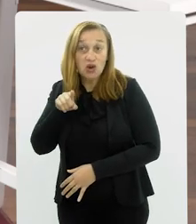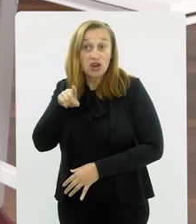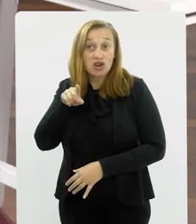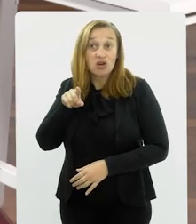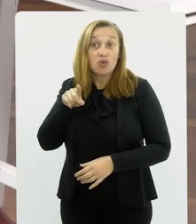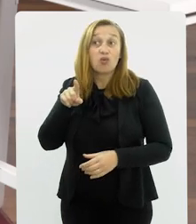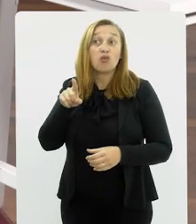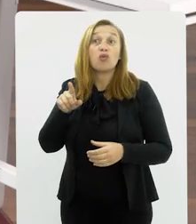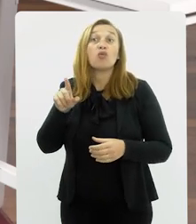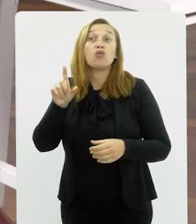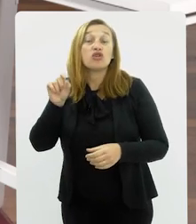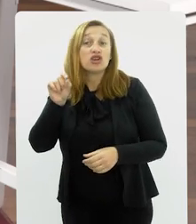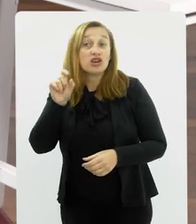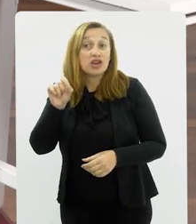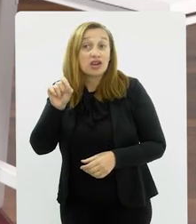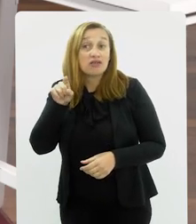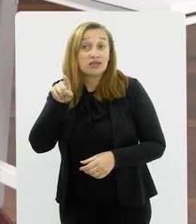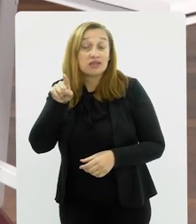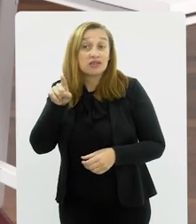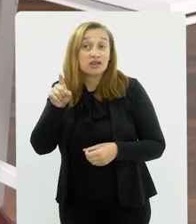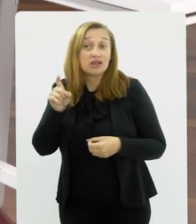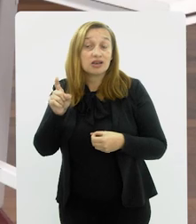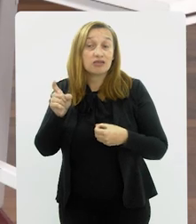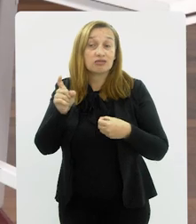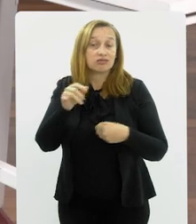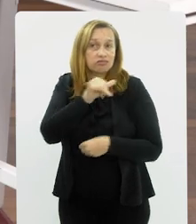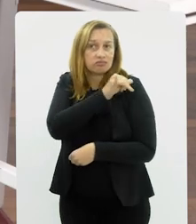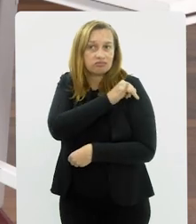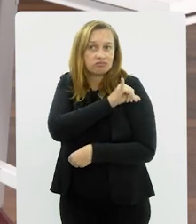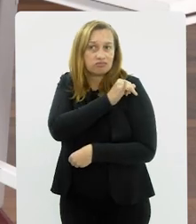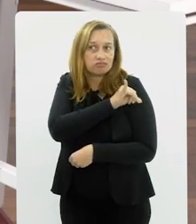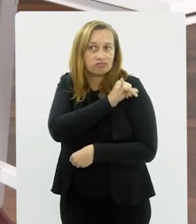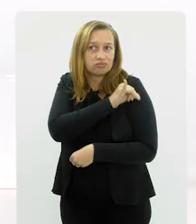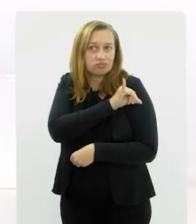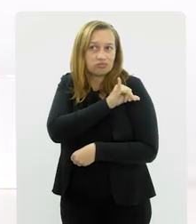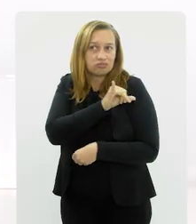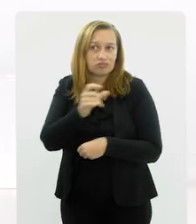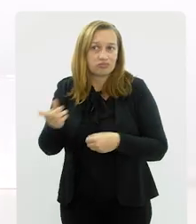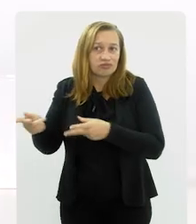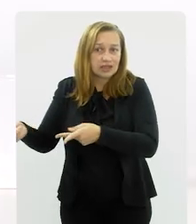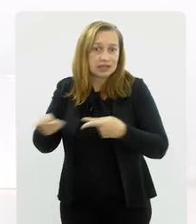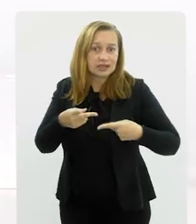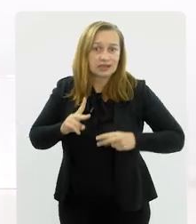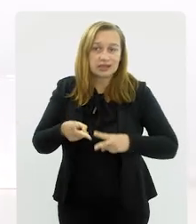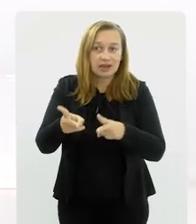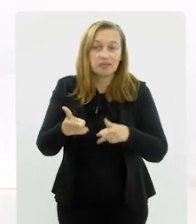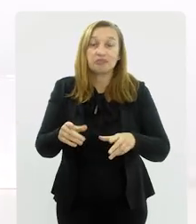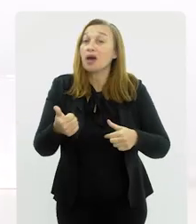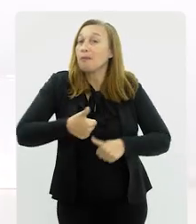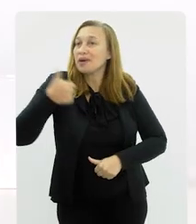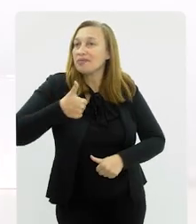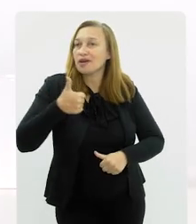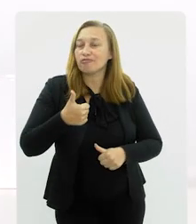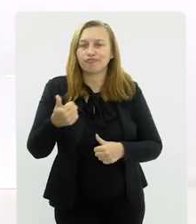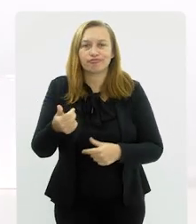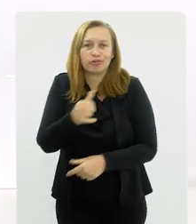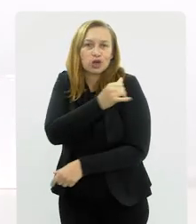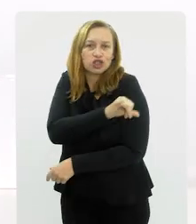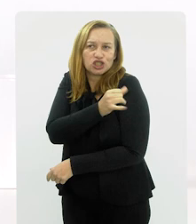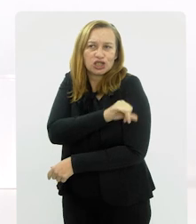tanta frequência? Primeiro que o Rio de Janeiro vive carnaval, né? O cara que querer ficar nessa rixinha de bairrismo,